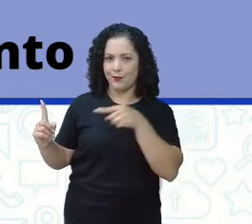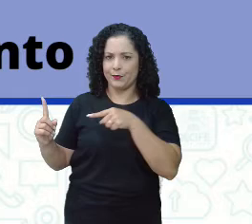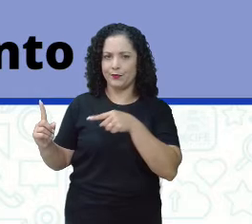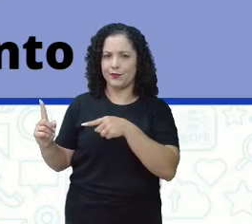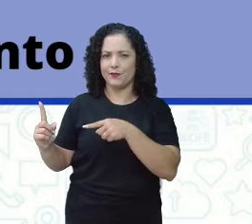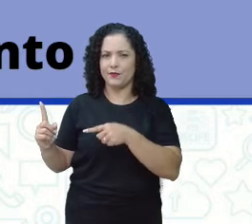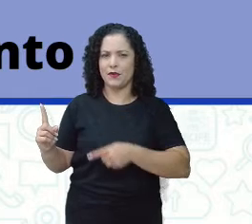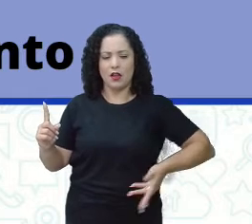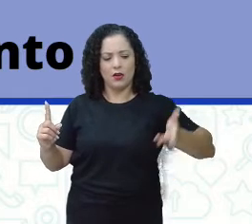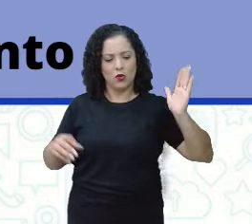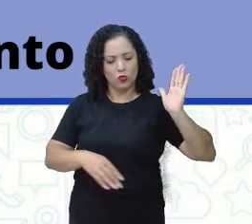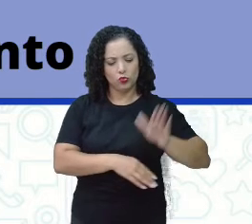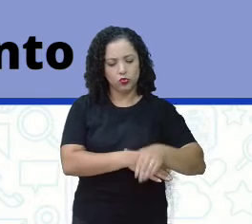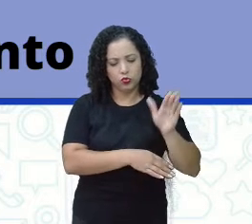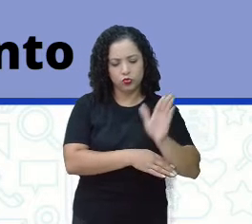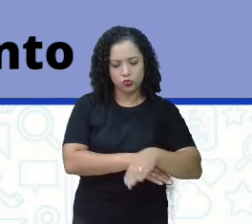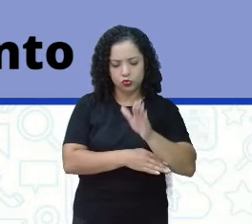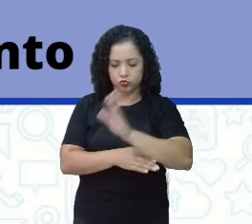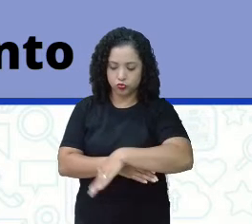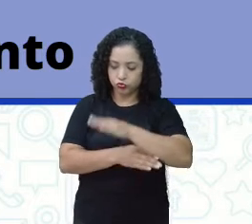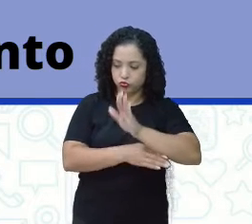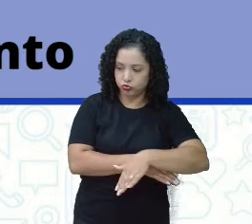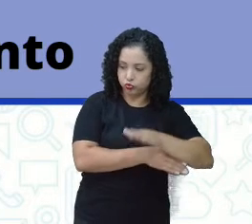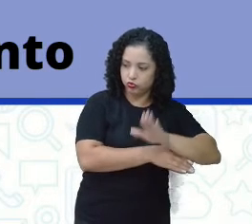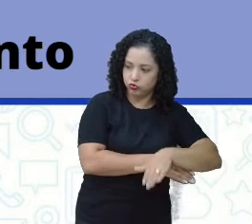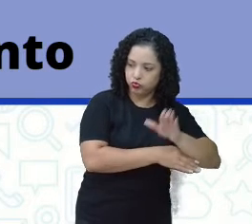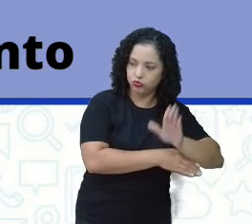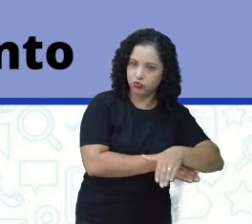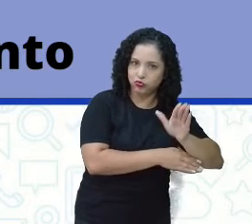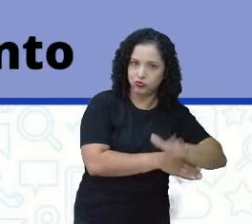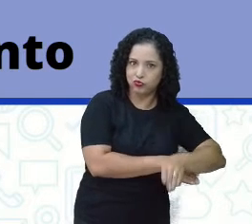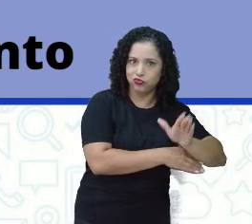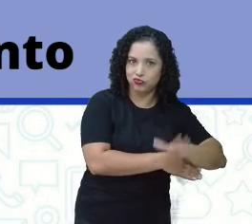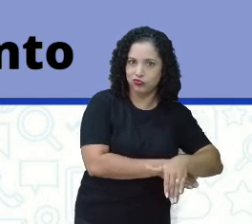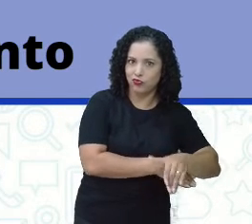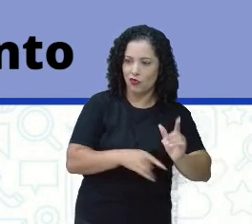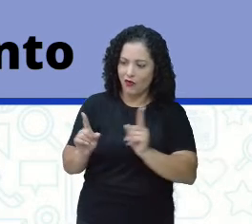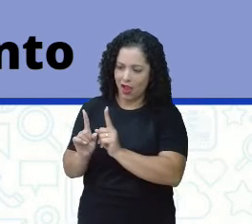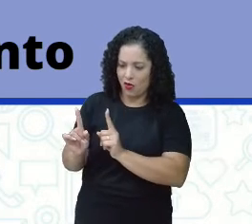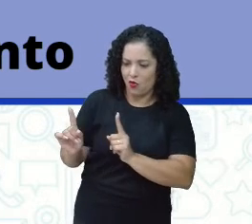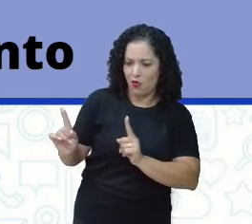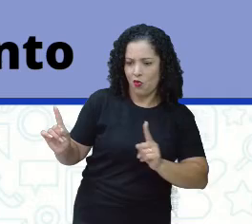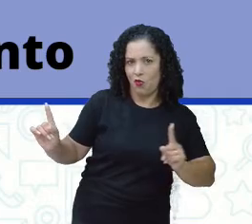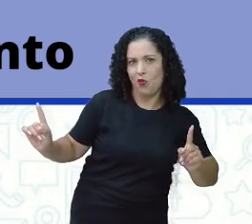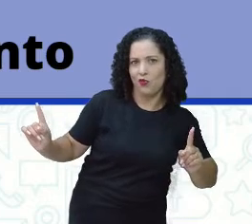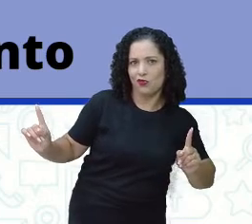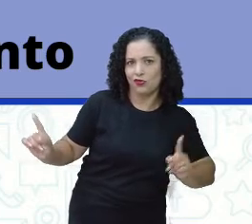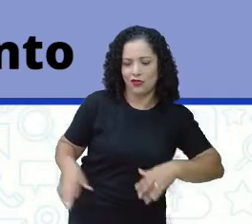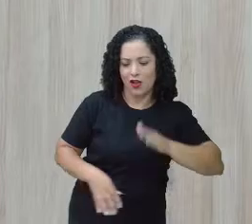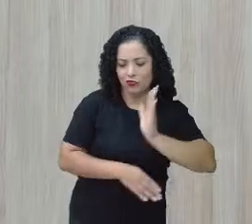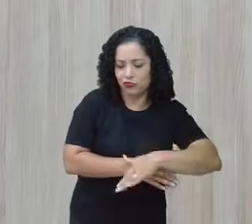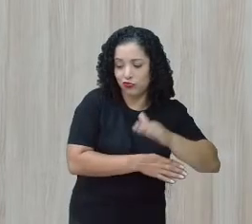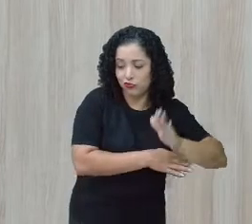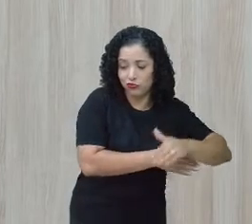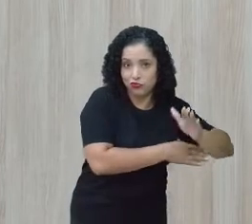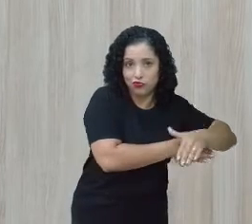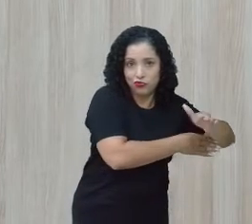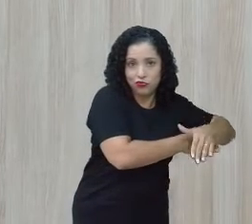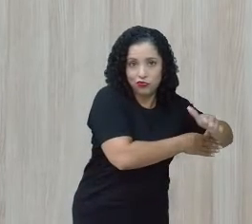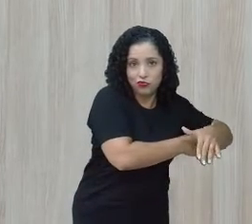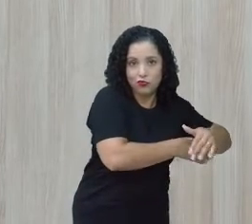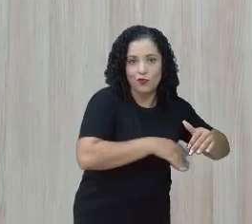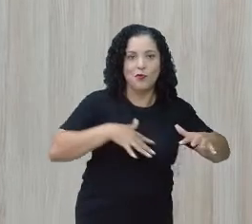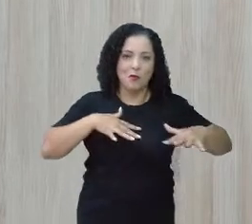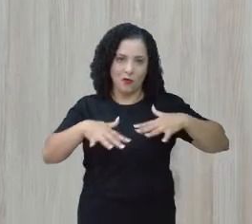ele vai fazendo a jogada, ele vai se distanciando, e ele está levando a bola, ele está conduzindo a bola. Então, nesse caso aí, está